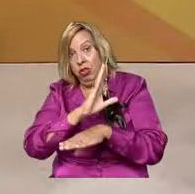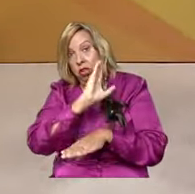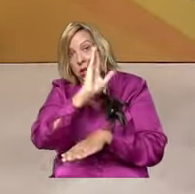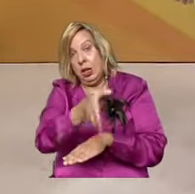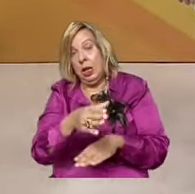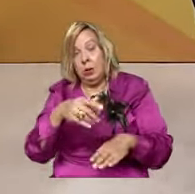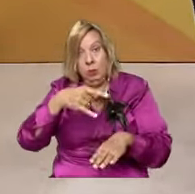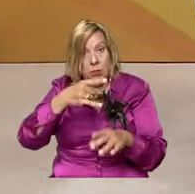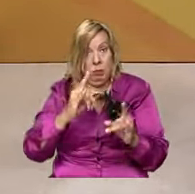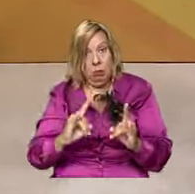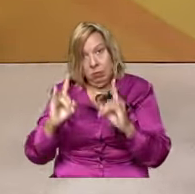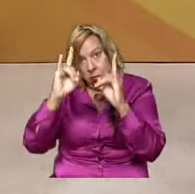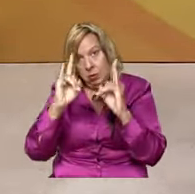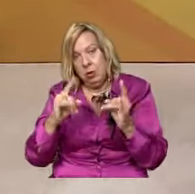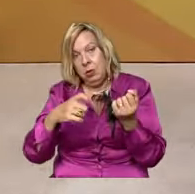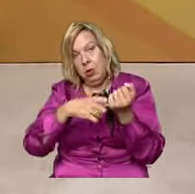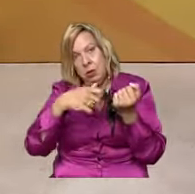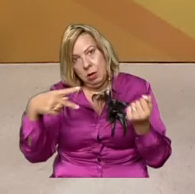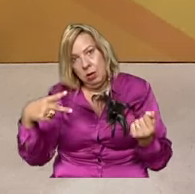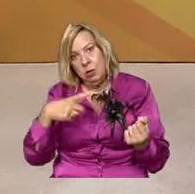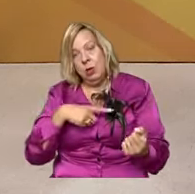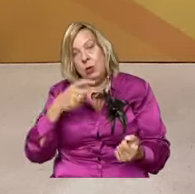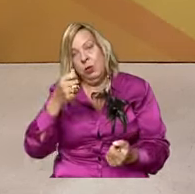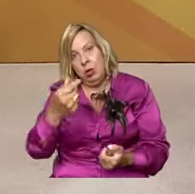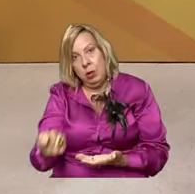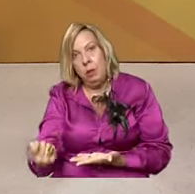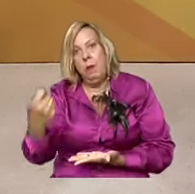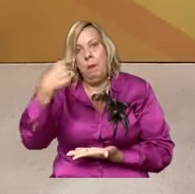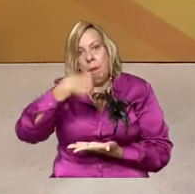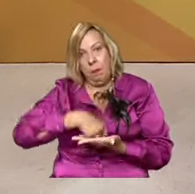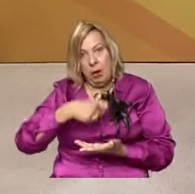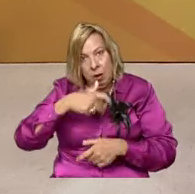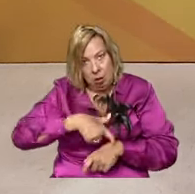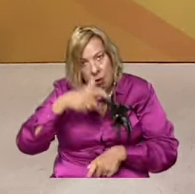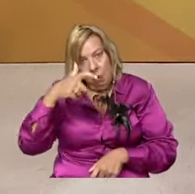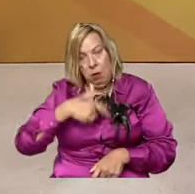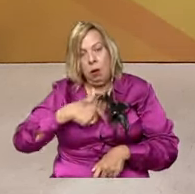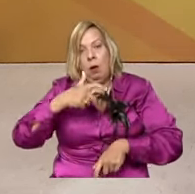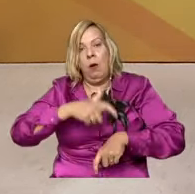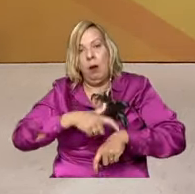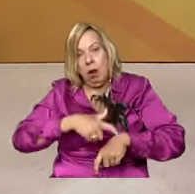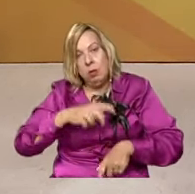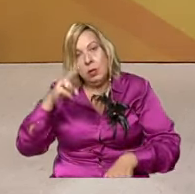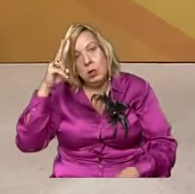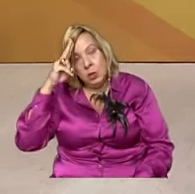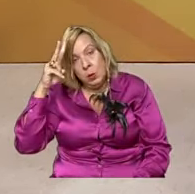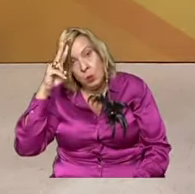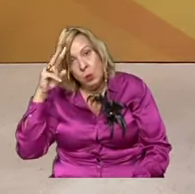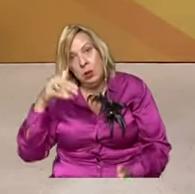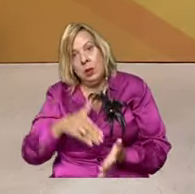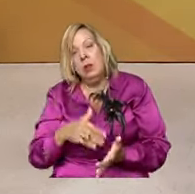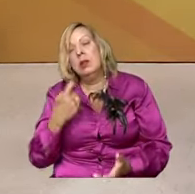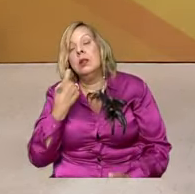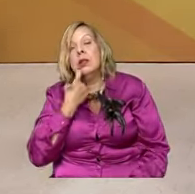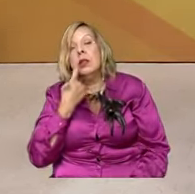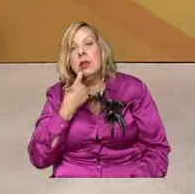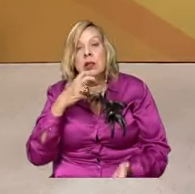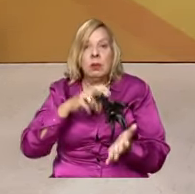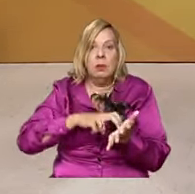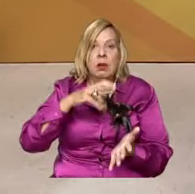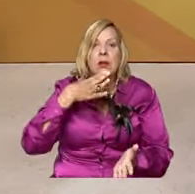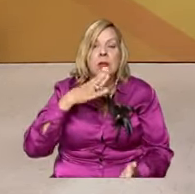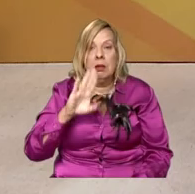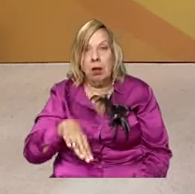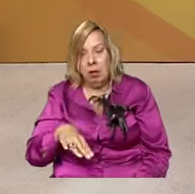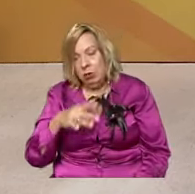logo. Coisa boa, né? Lembrando que é o horário, né, comercial de segunda a sexta, né? Lá na sede do